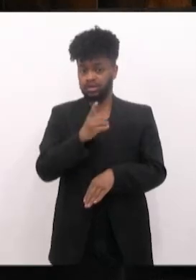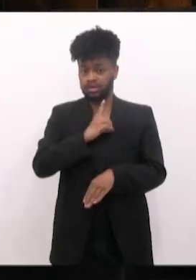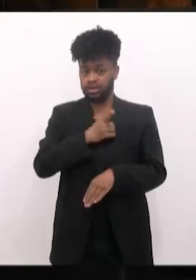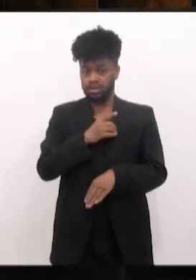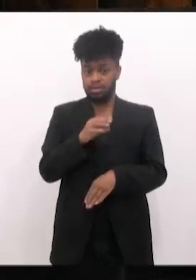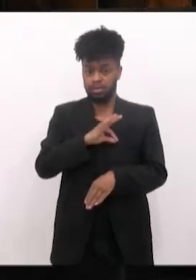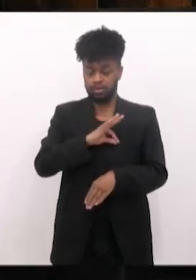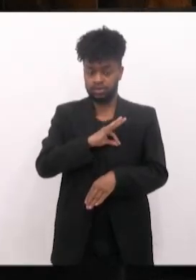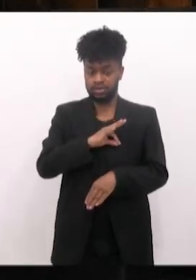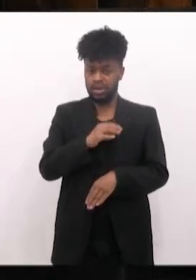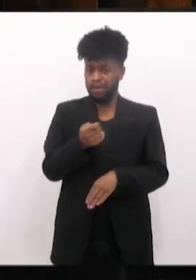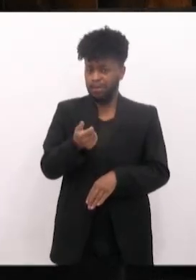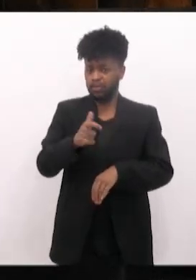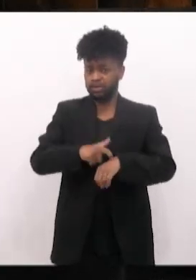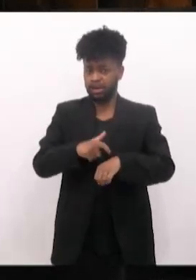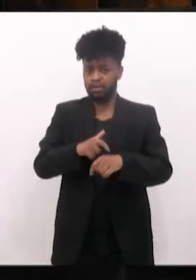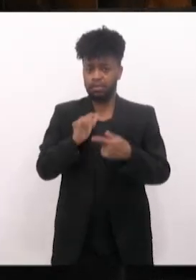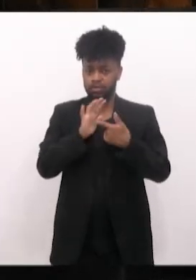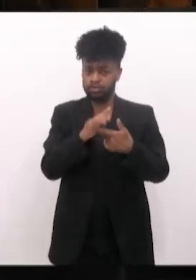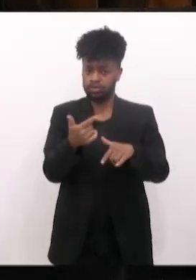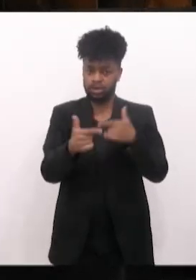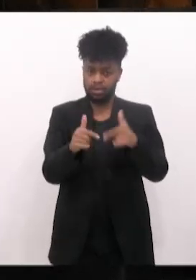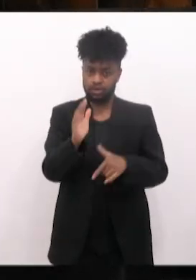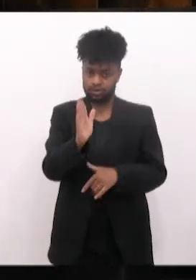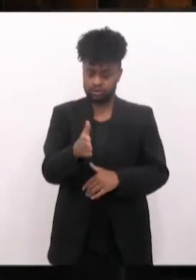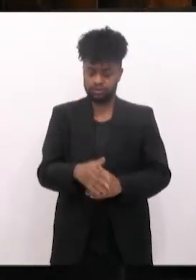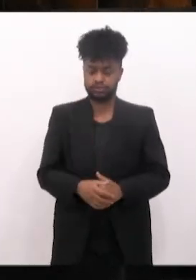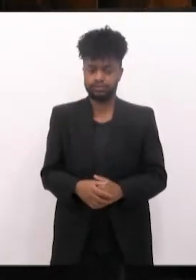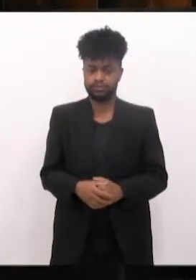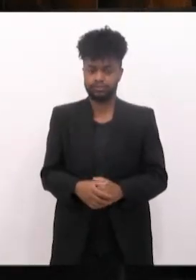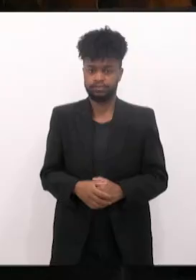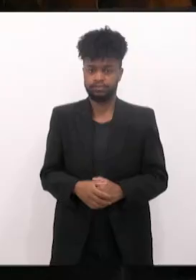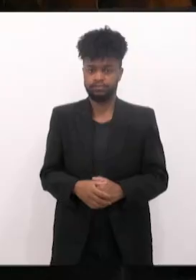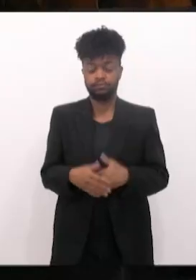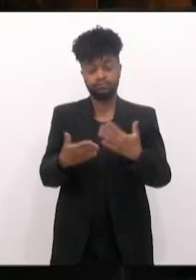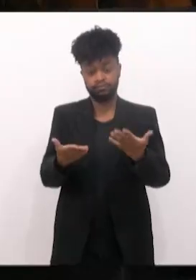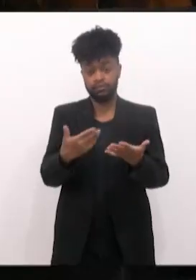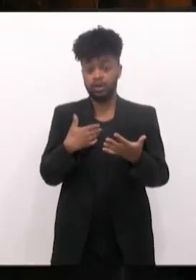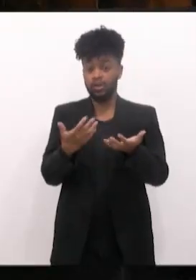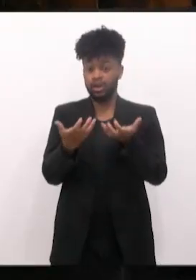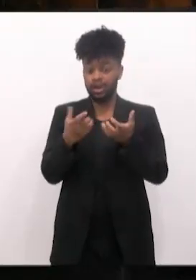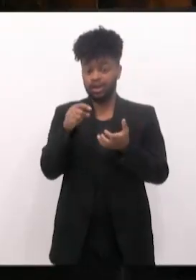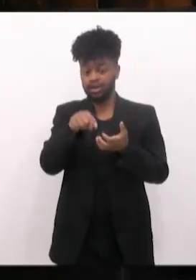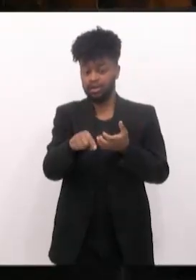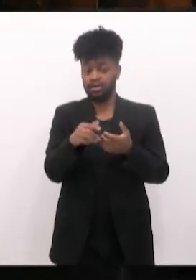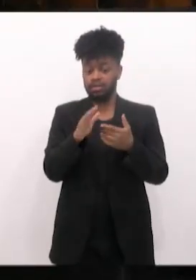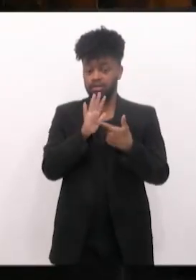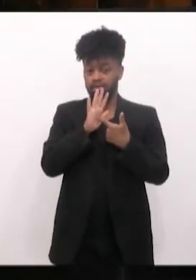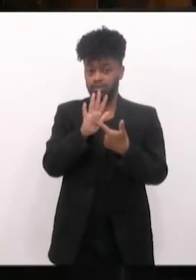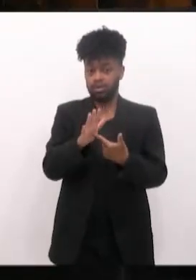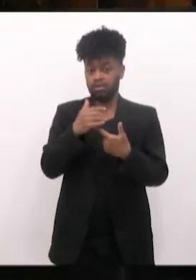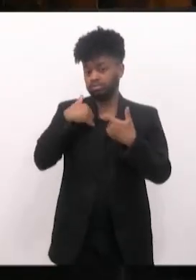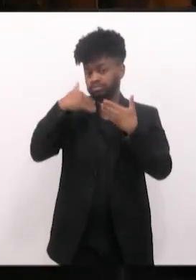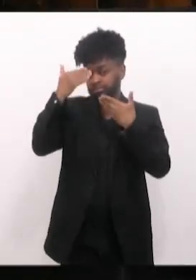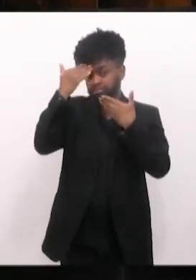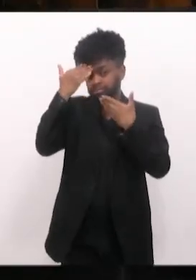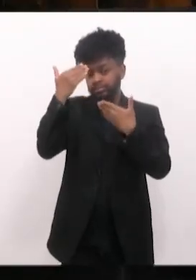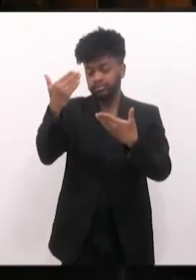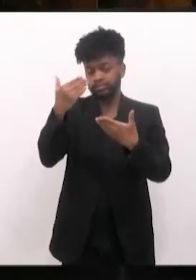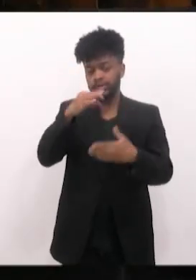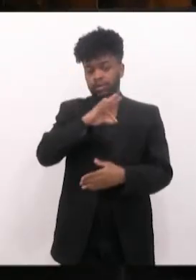pouco tempo, já mostrando o serviço. E eu quero aqui externar todo o meu agradecimento